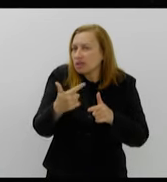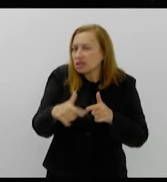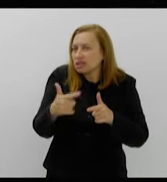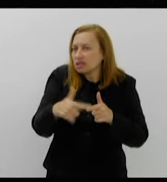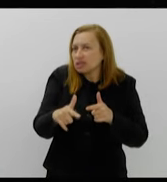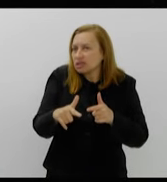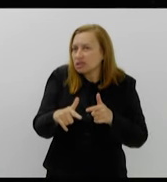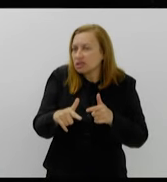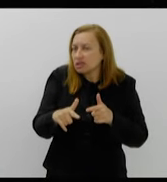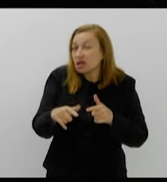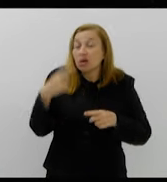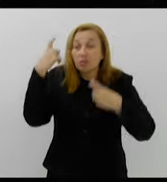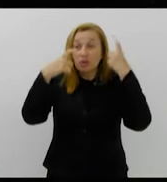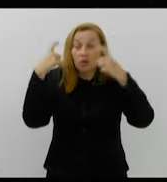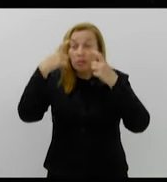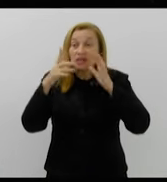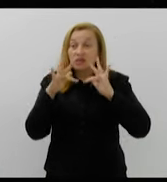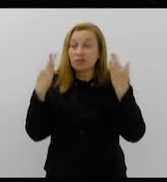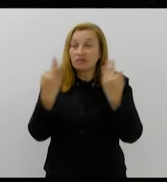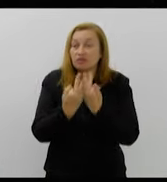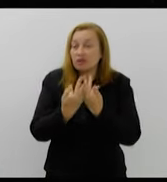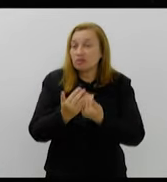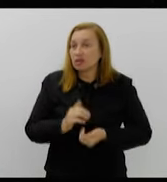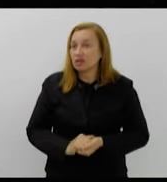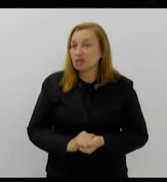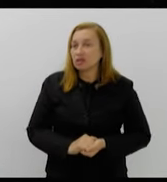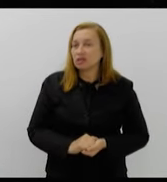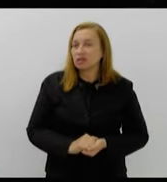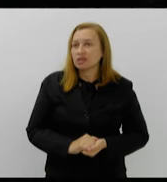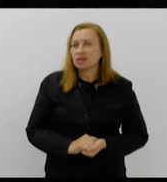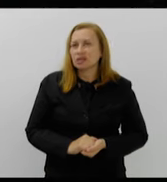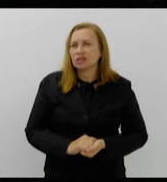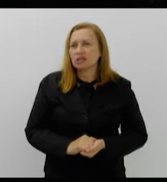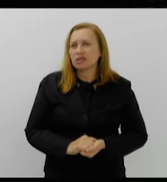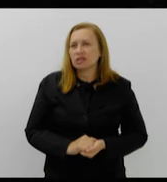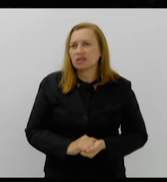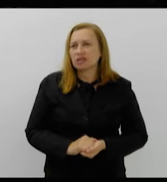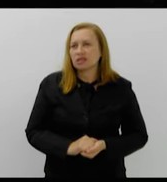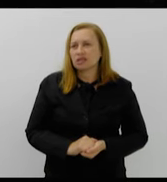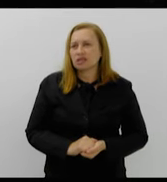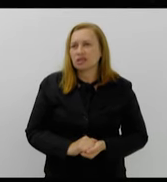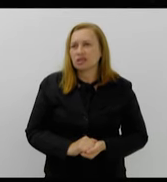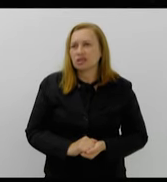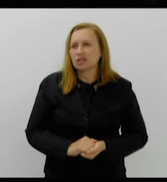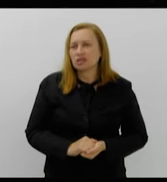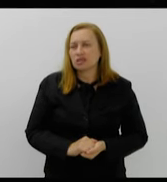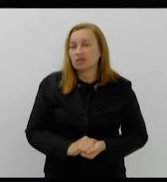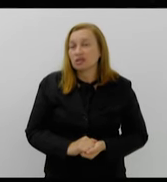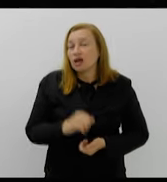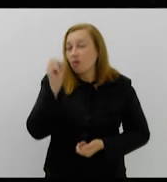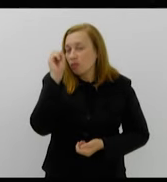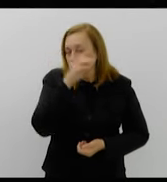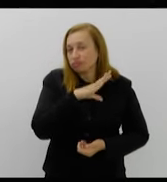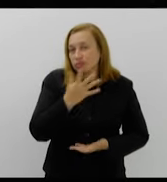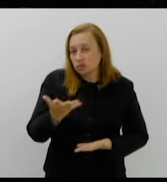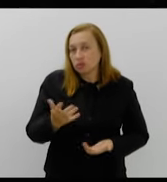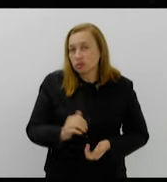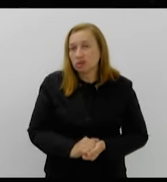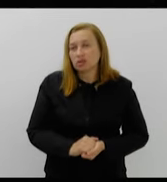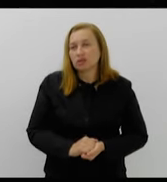é o epicentro de uma desqualificação absoluta